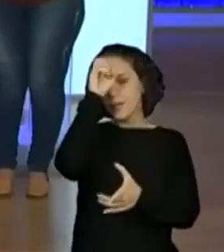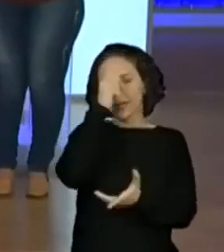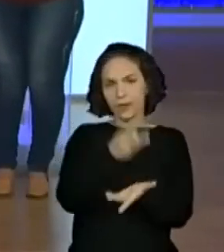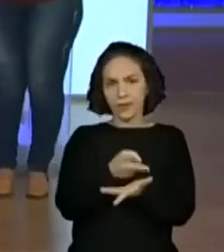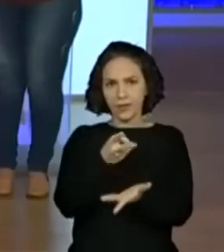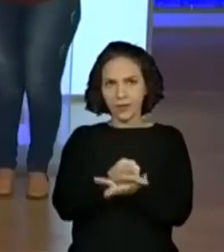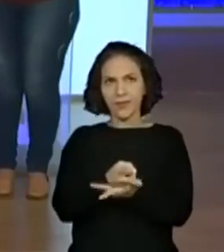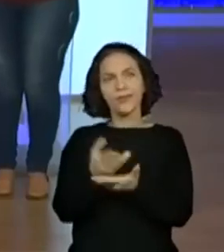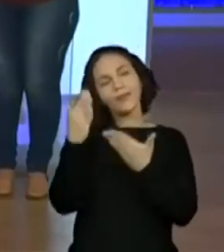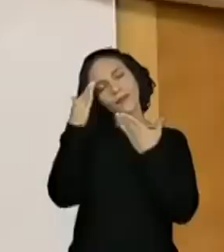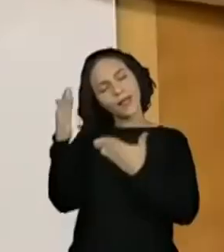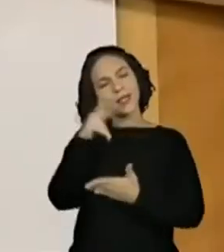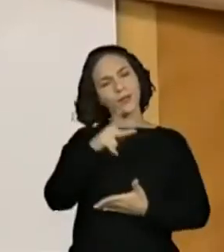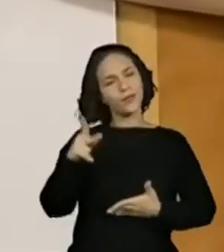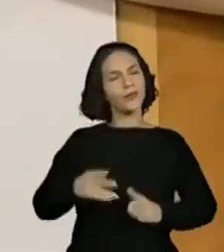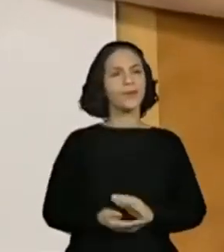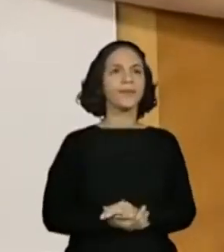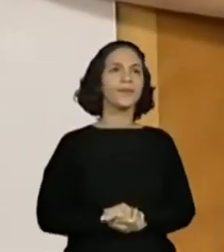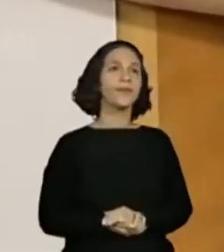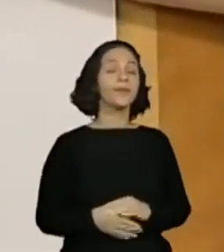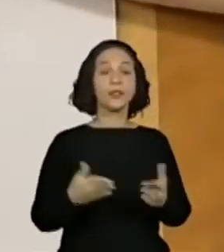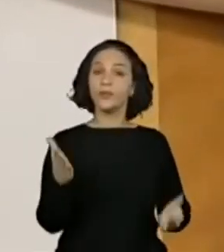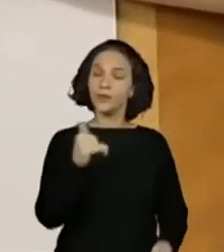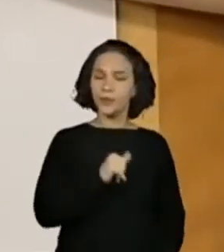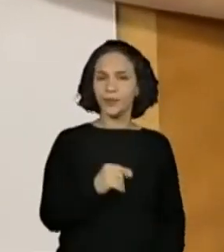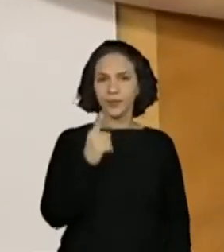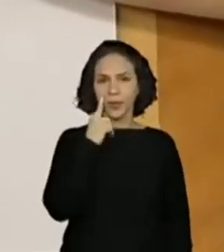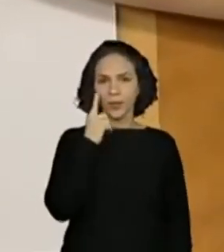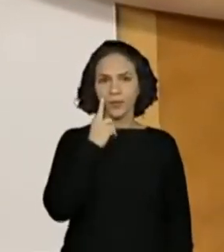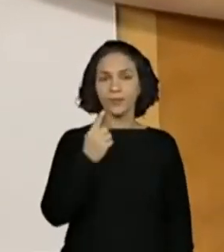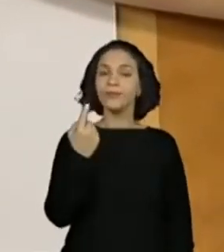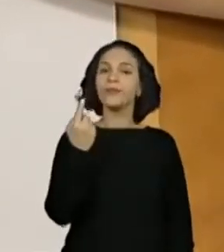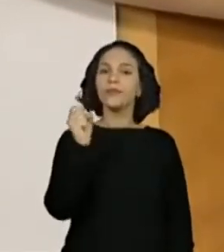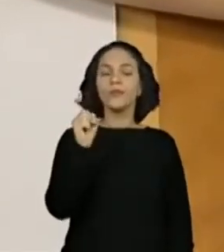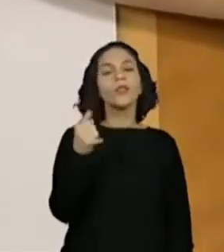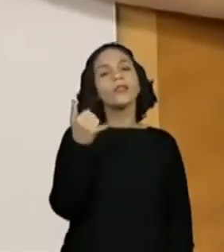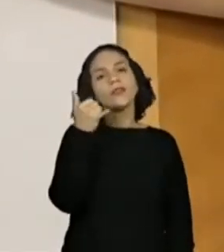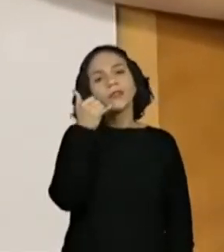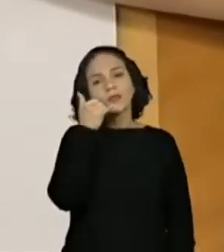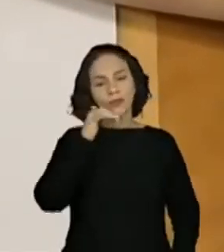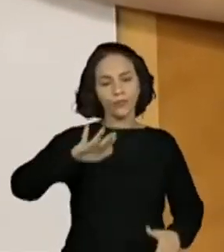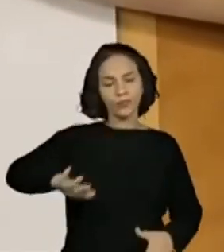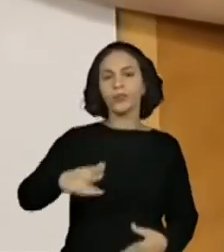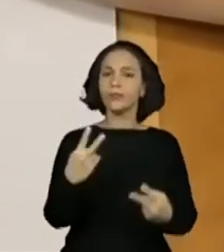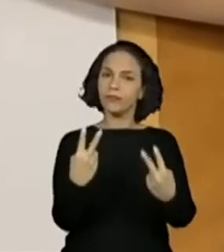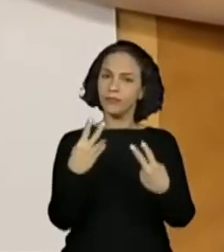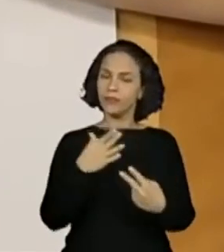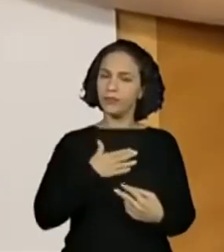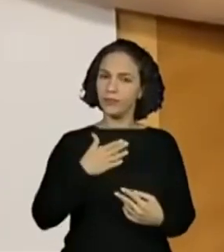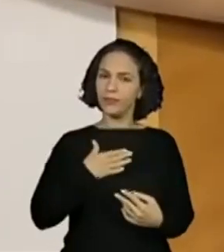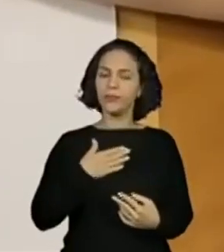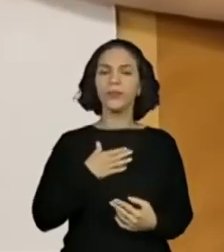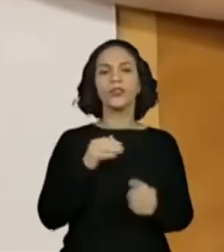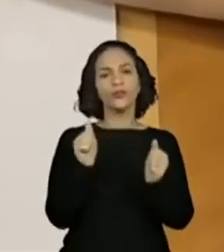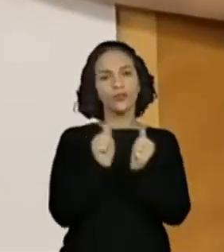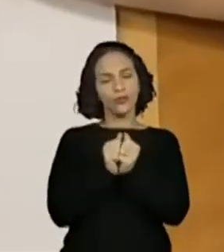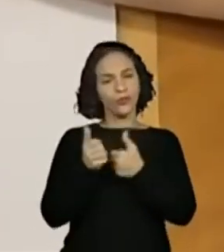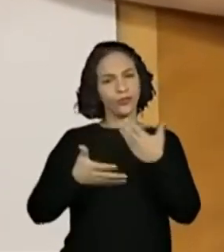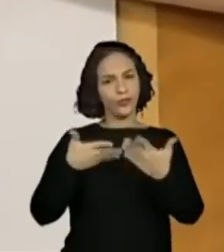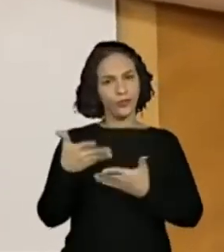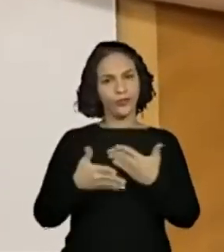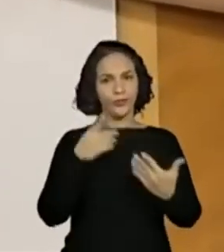bem, obrigada, Pro. Nada. Então vamos lá? Coloca o celular na mesa um pouquinho, leia junto com a professora Juliana agora,